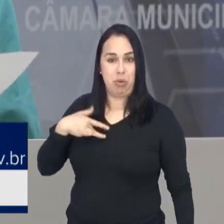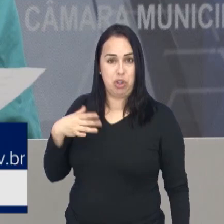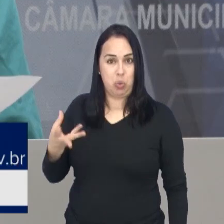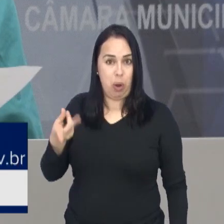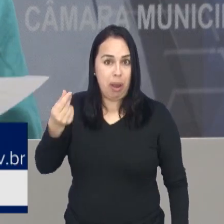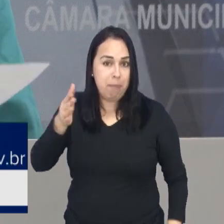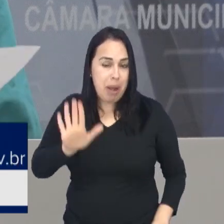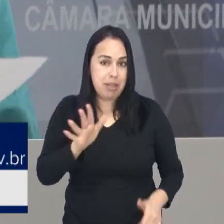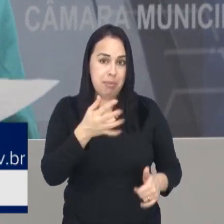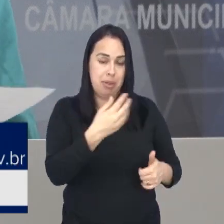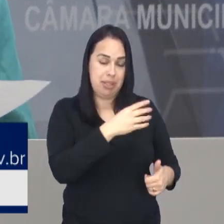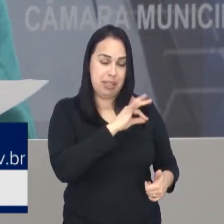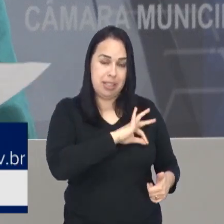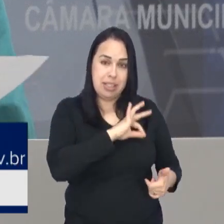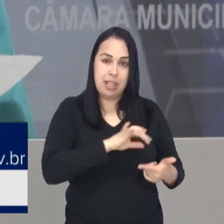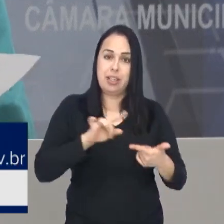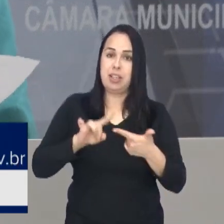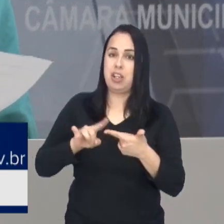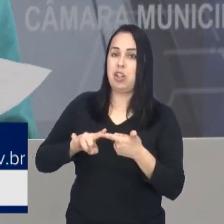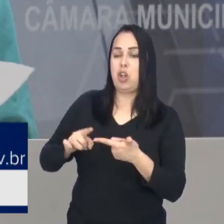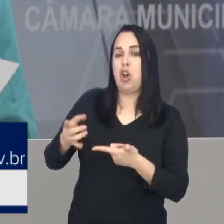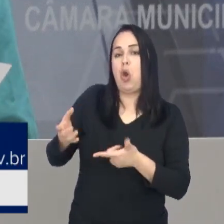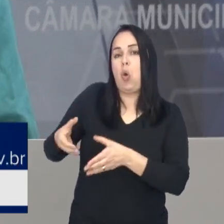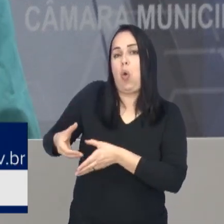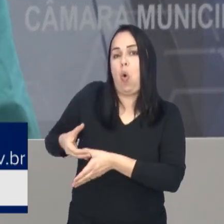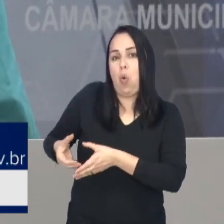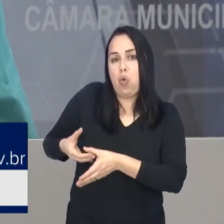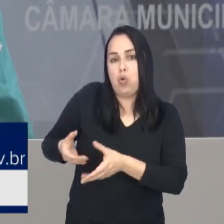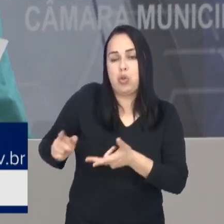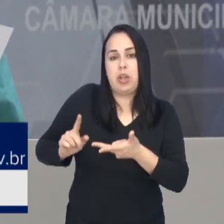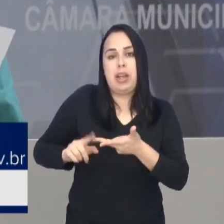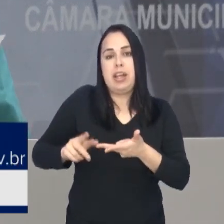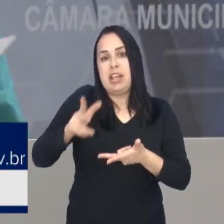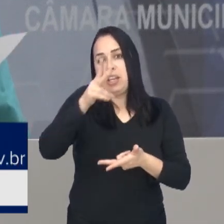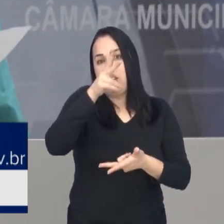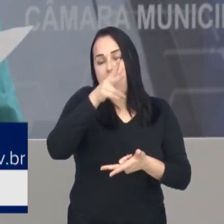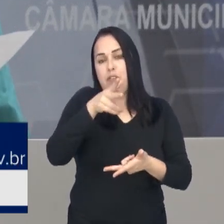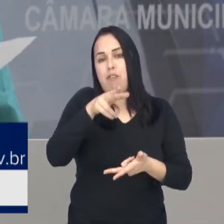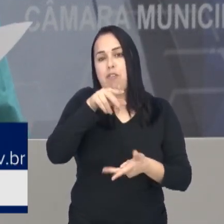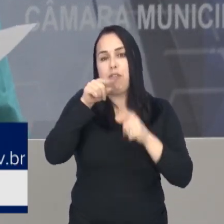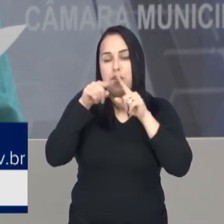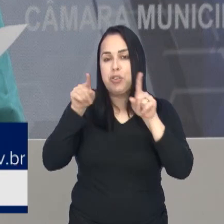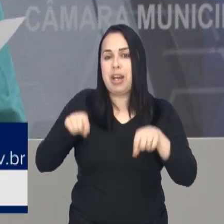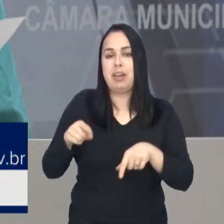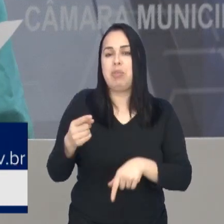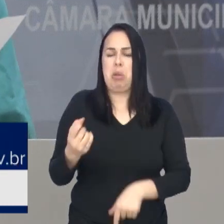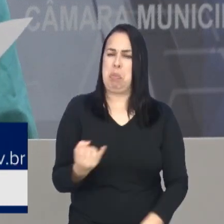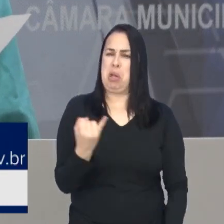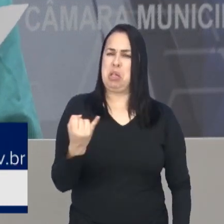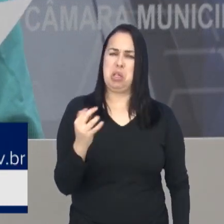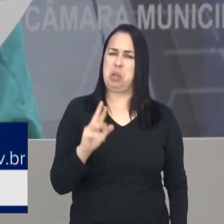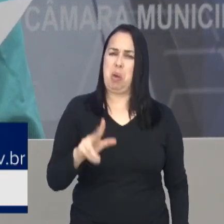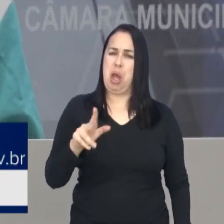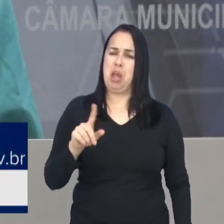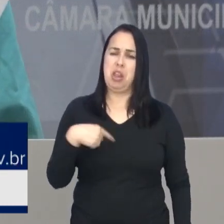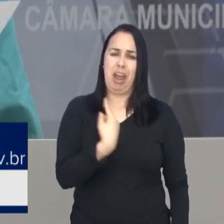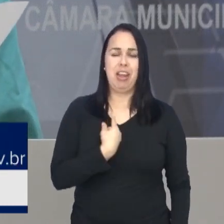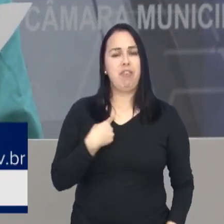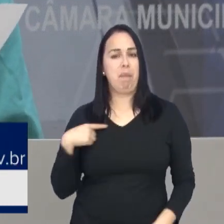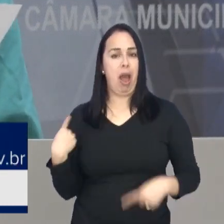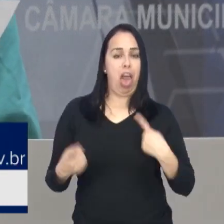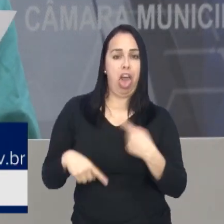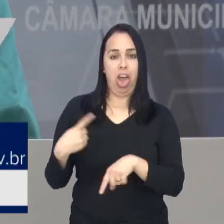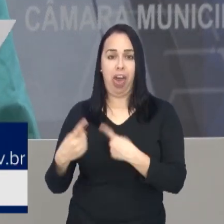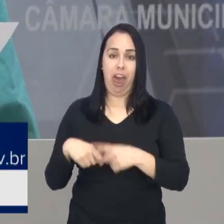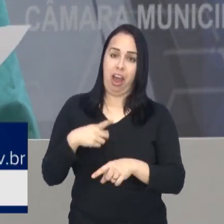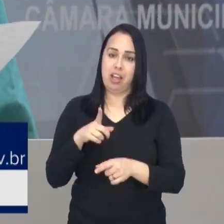salário, concursado, servidor público, não tem a mínima importância em São José dos Campos, não. Vamos empurrando com a barriga, a gente finge que